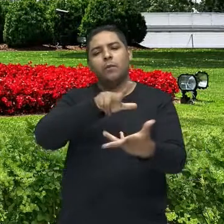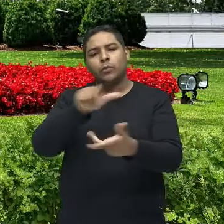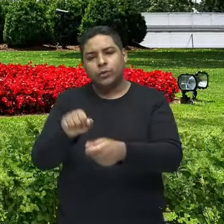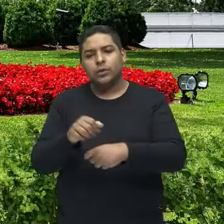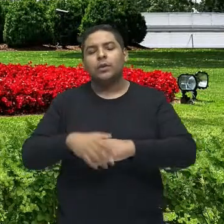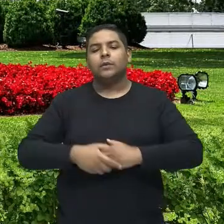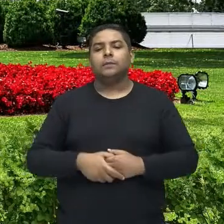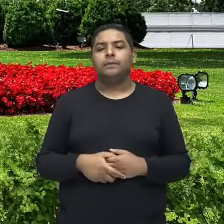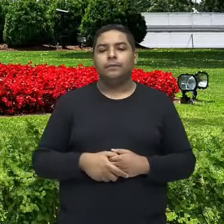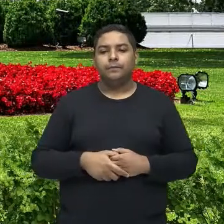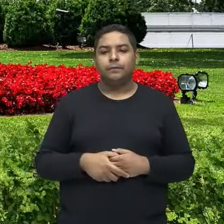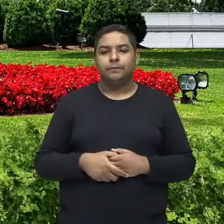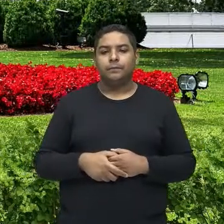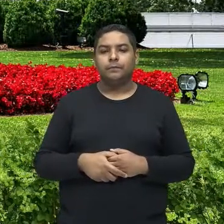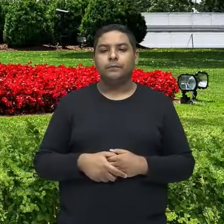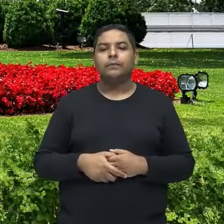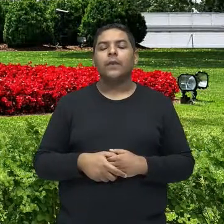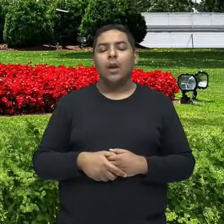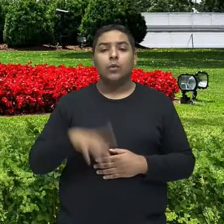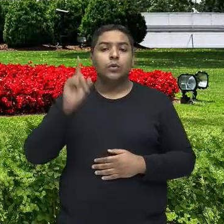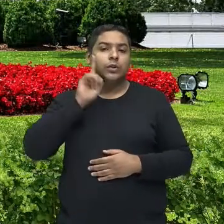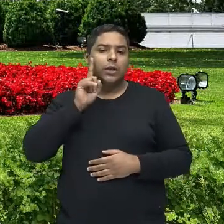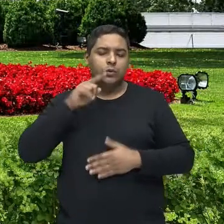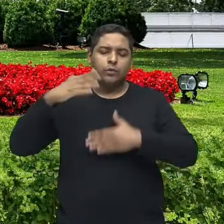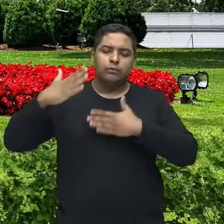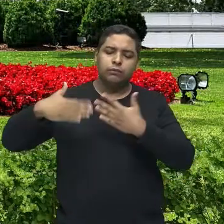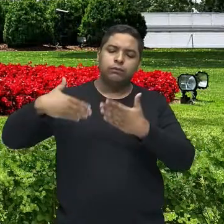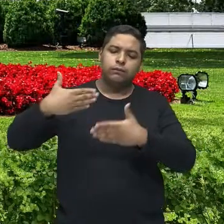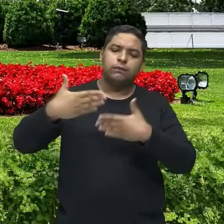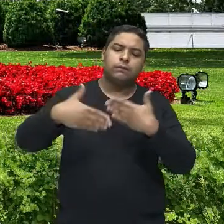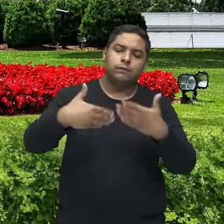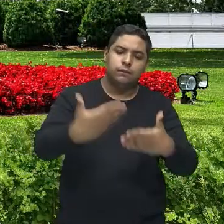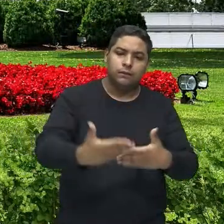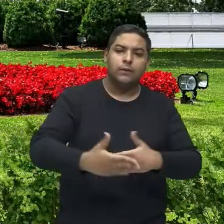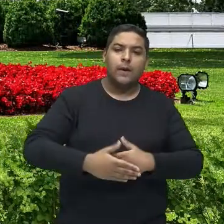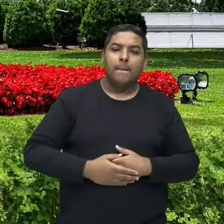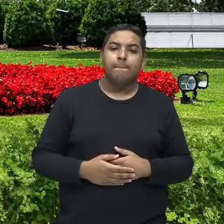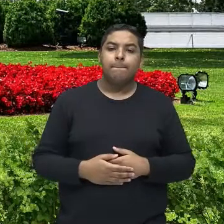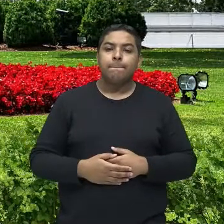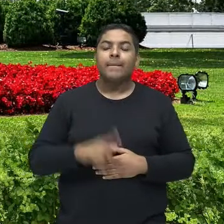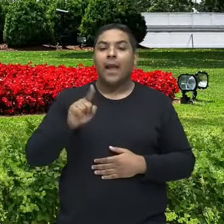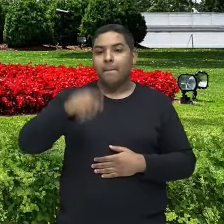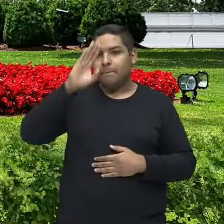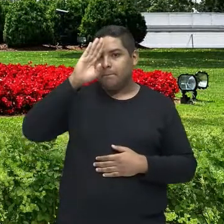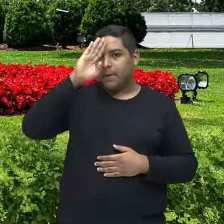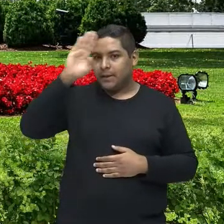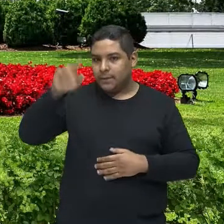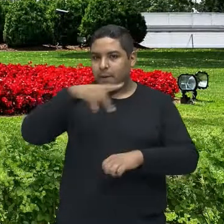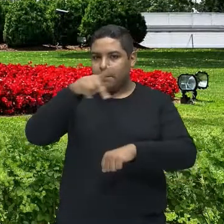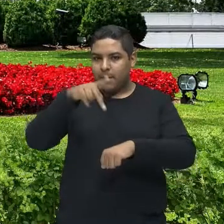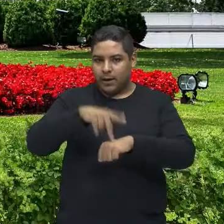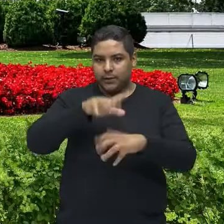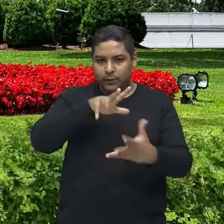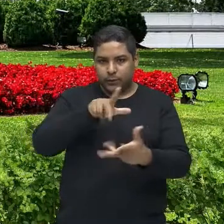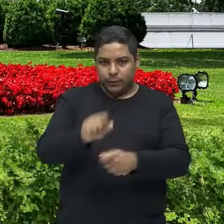se desenvolvendo cada vez mais, né? E acabou se tornando um dos principais países do planeta. Agora, como é